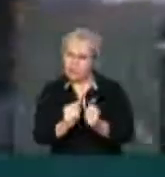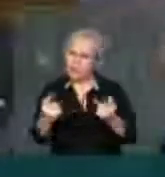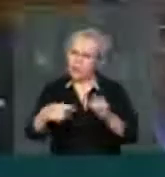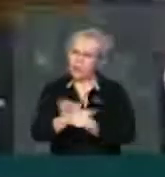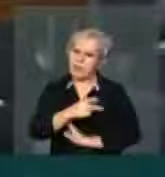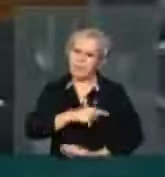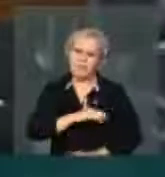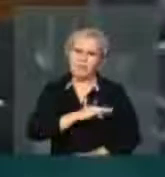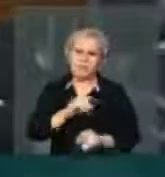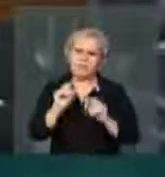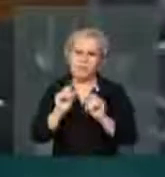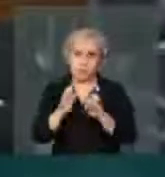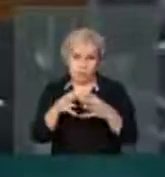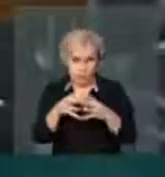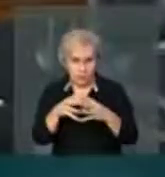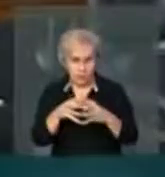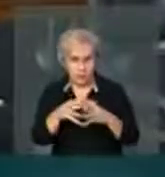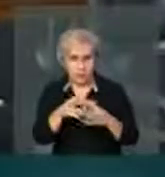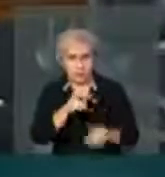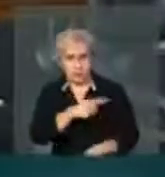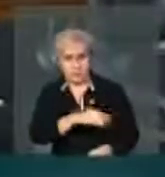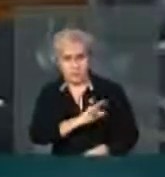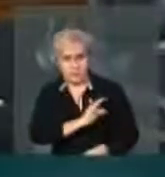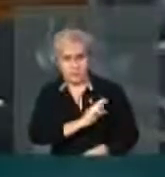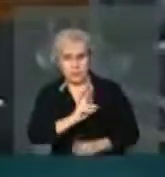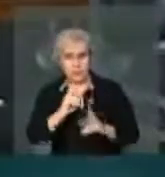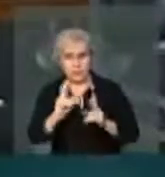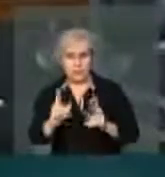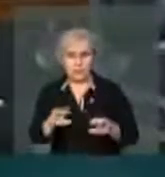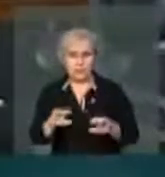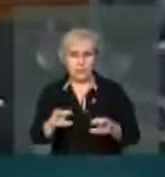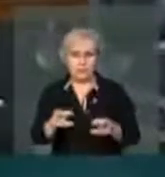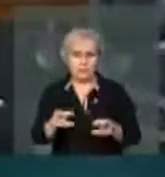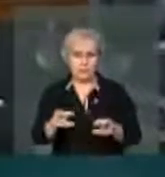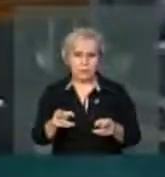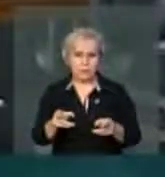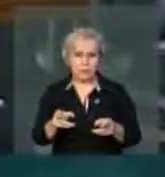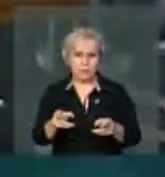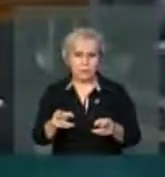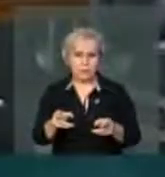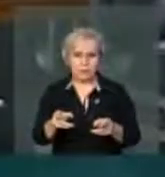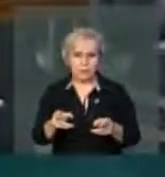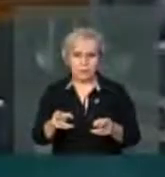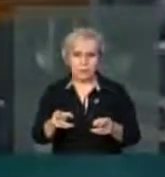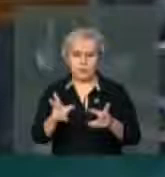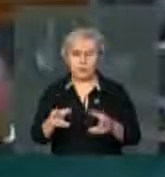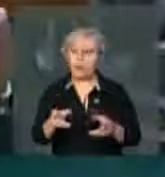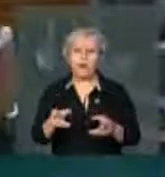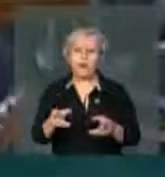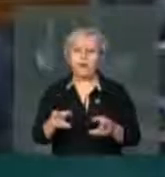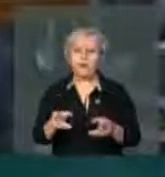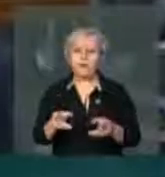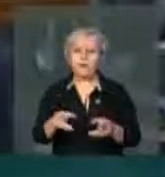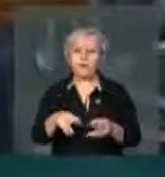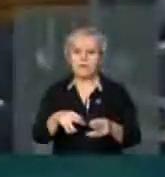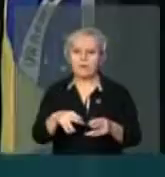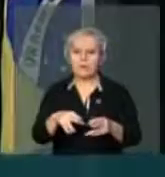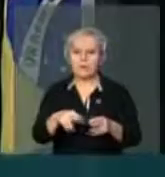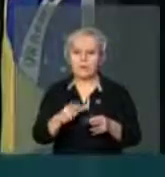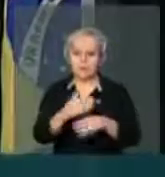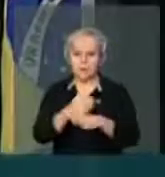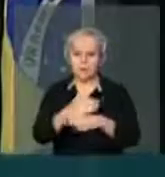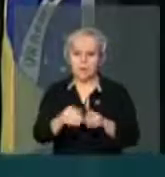som, o PT é que nem tosa de porco. É muito grito para pouco pelo. Parabéns a Vossa Excelência.